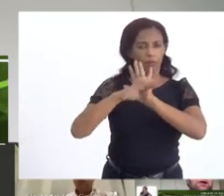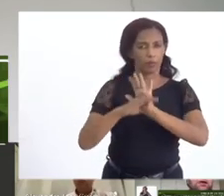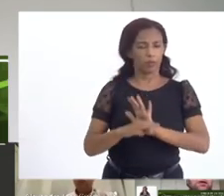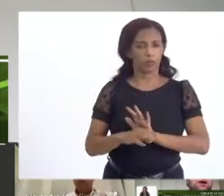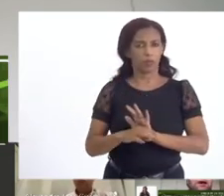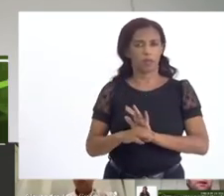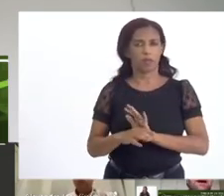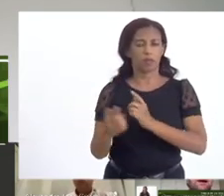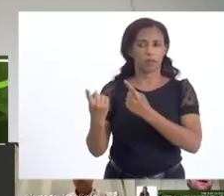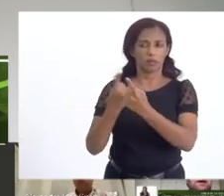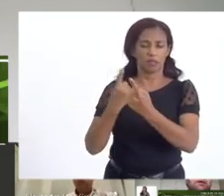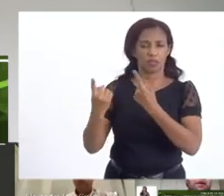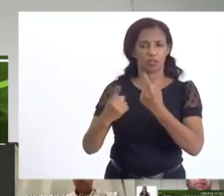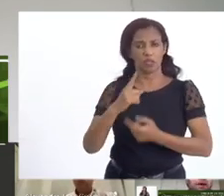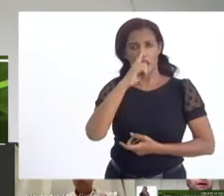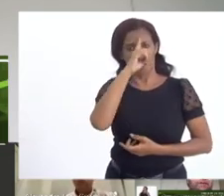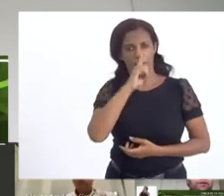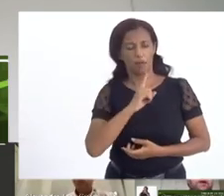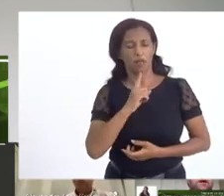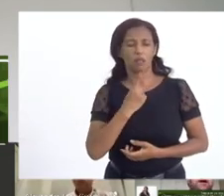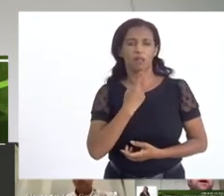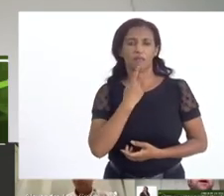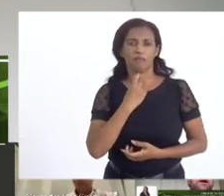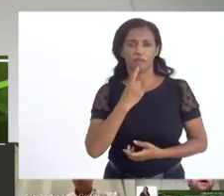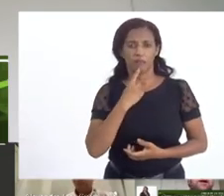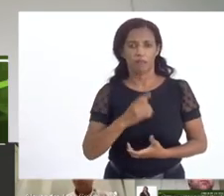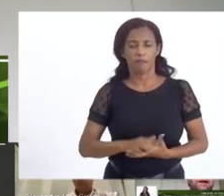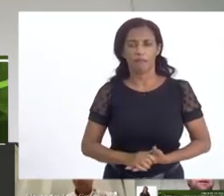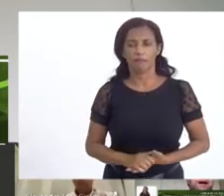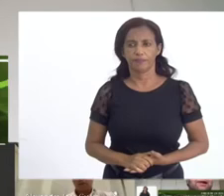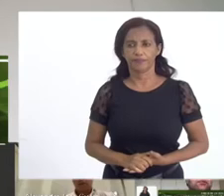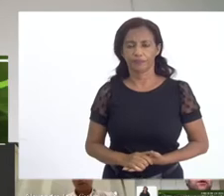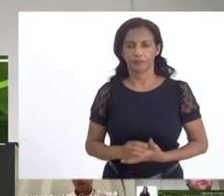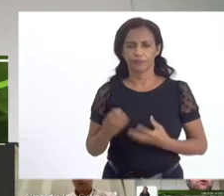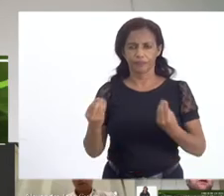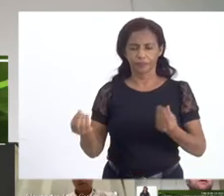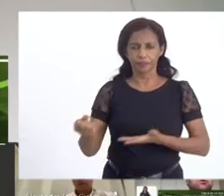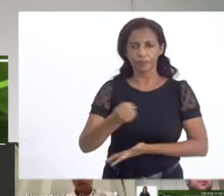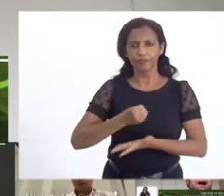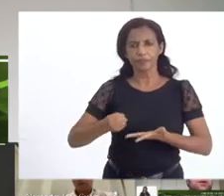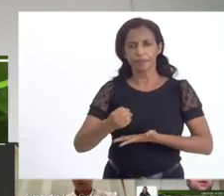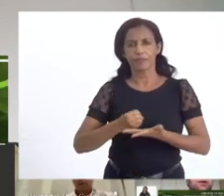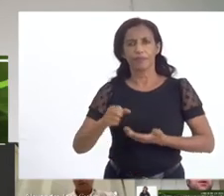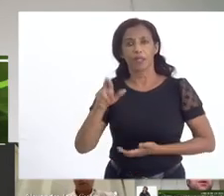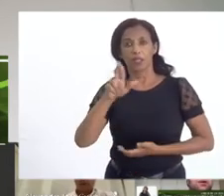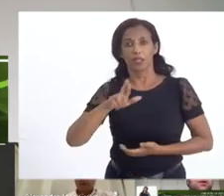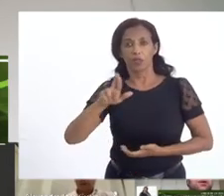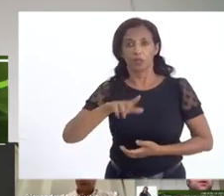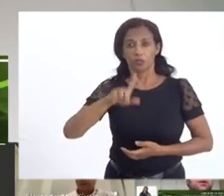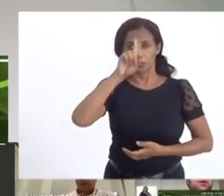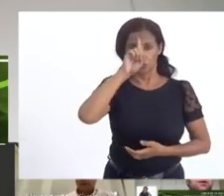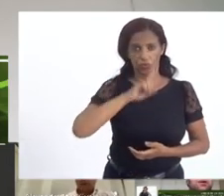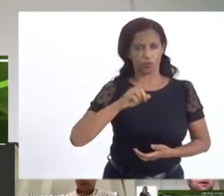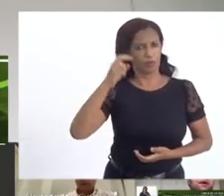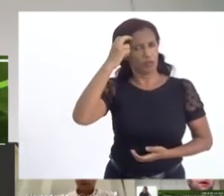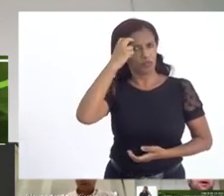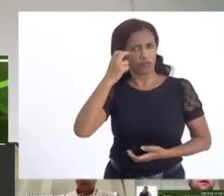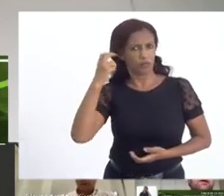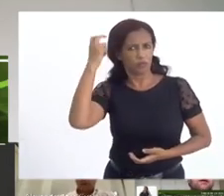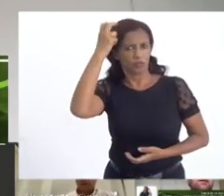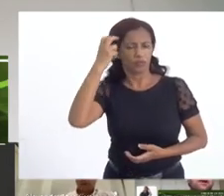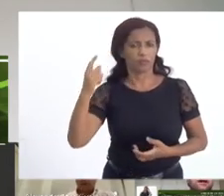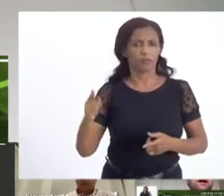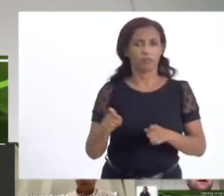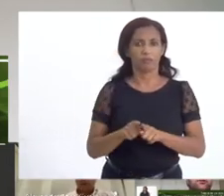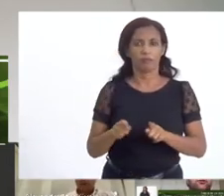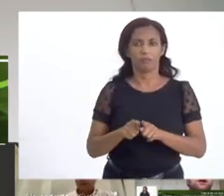das vias linha amarela e linha vermelha. Muito baseado em utilização de imagens, utilização de inteligência